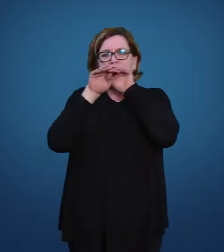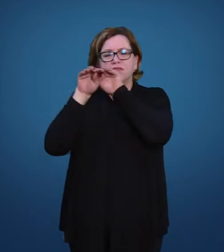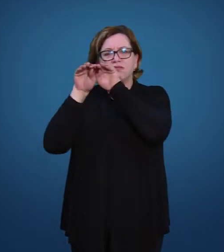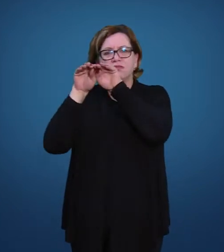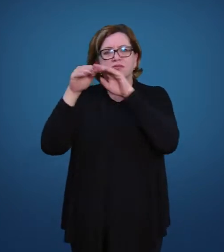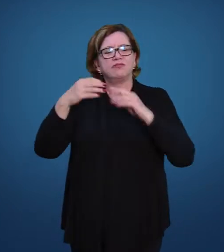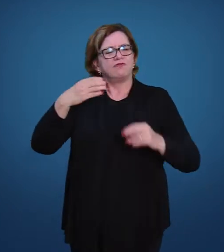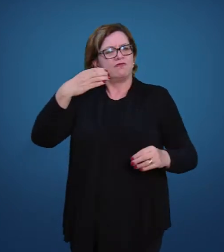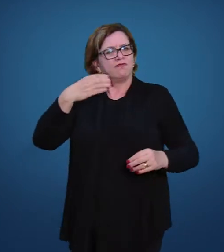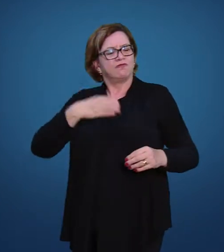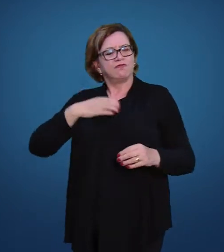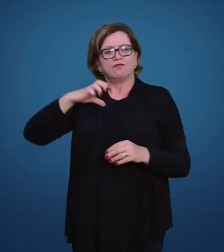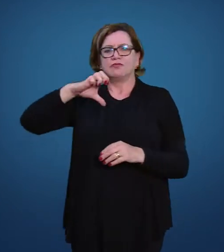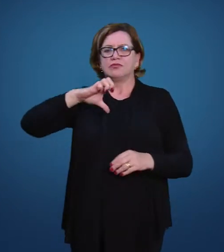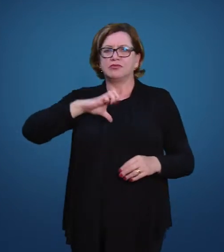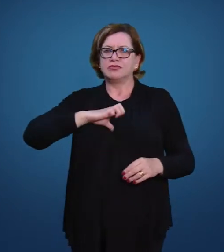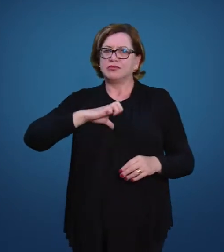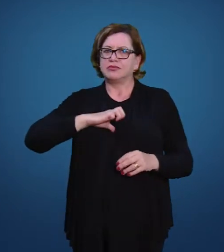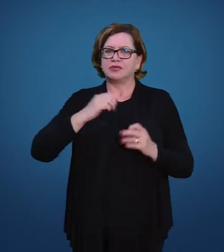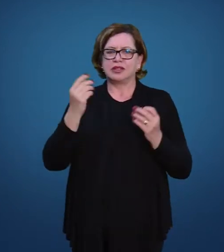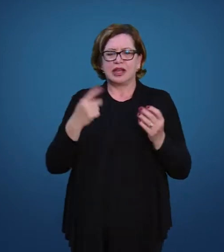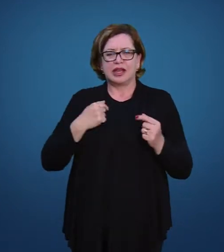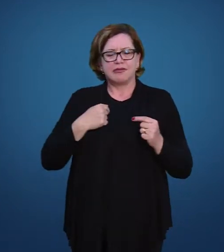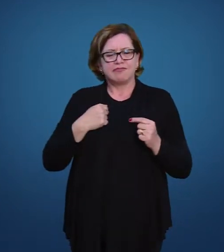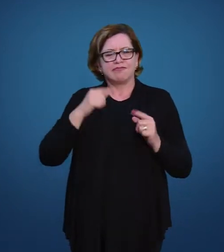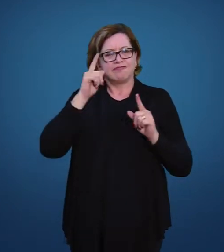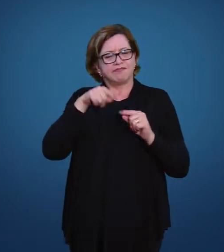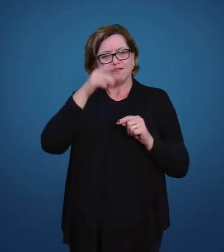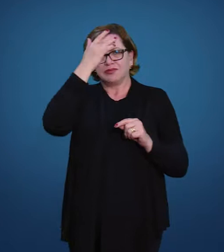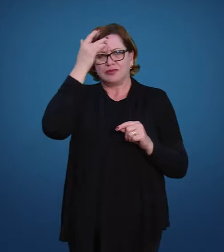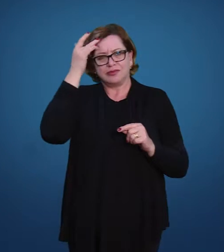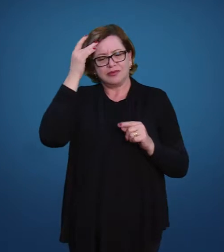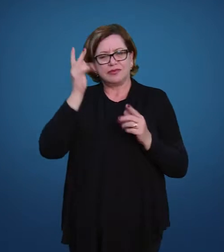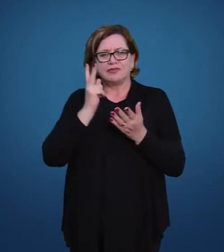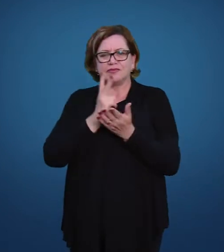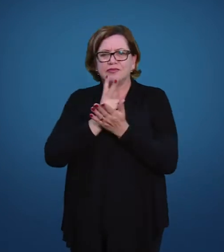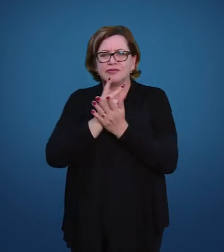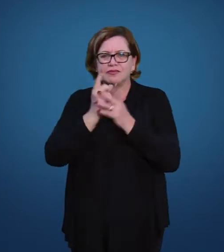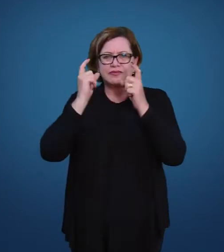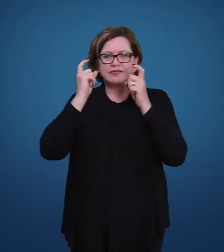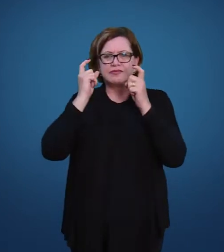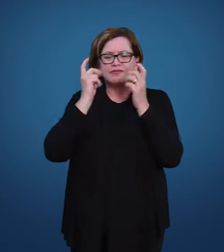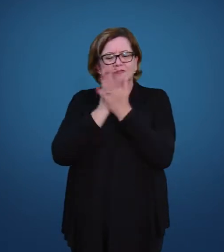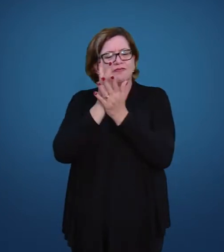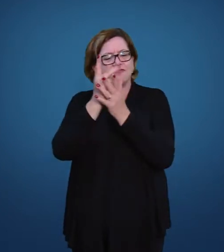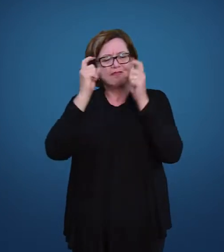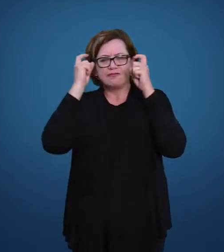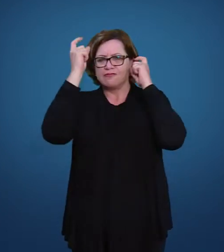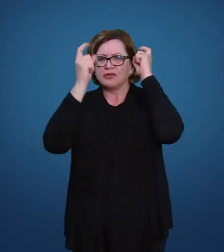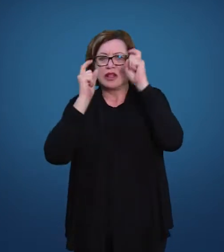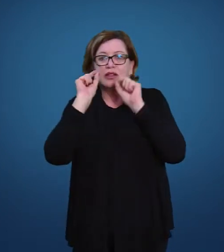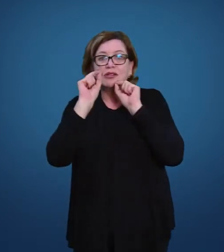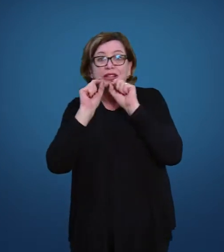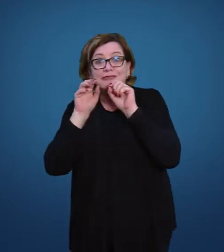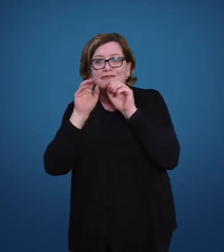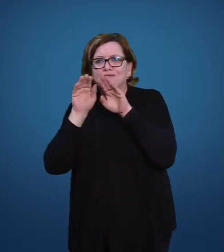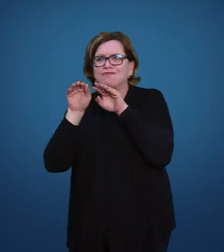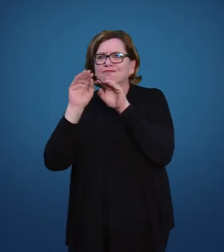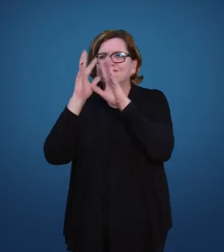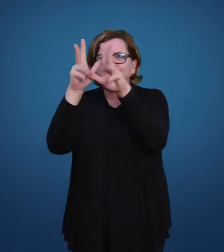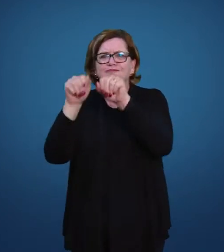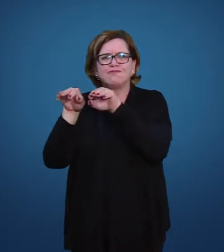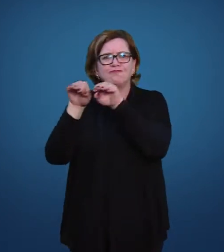é uma postura de alguém que está sempre preocupado com o que é de todos. Então, uma